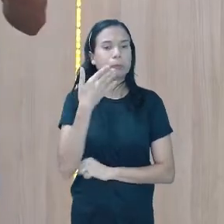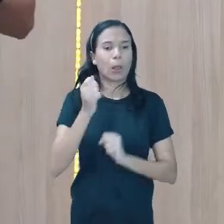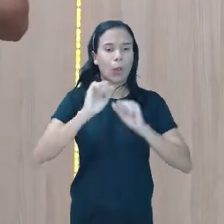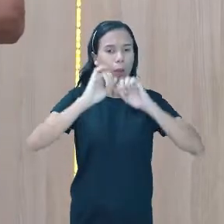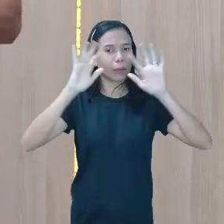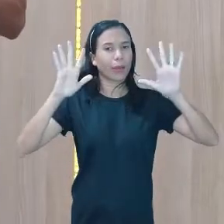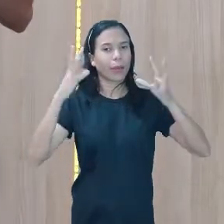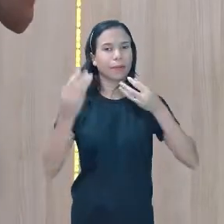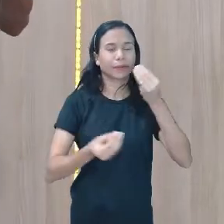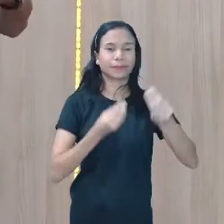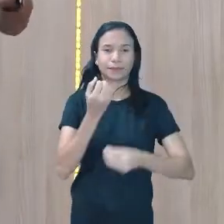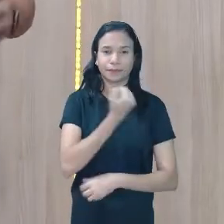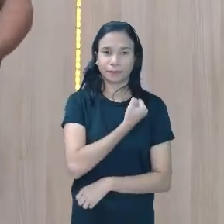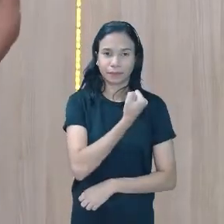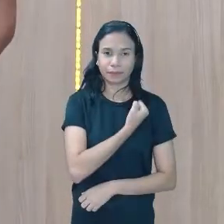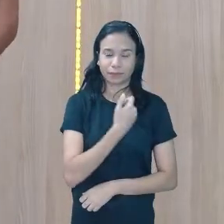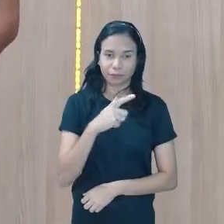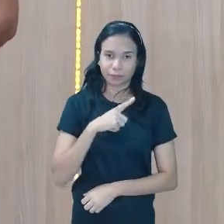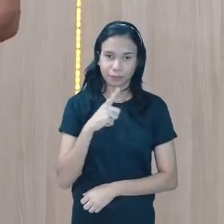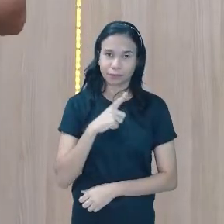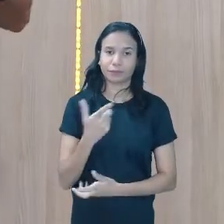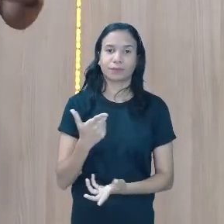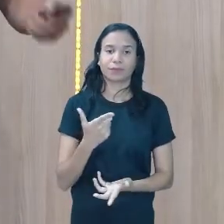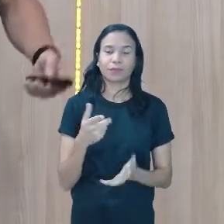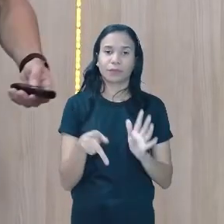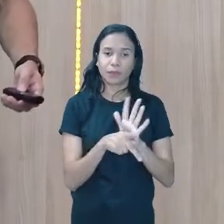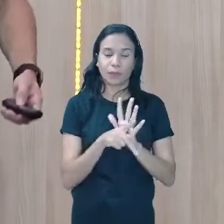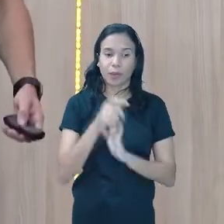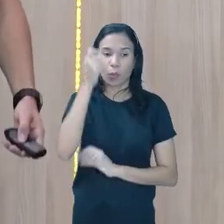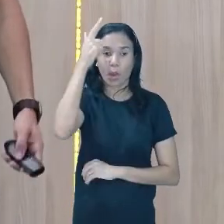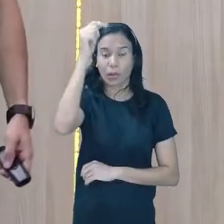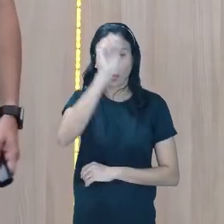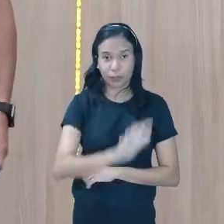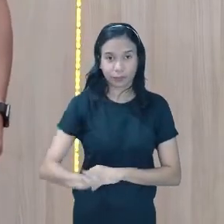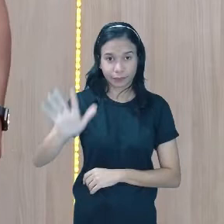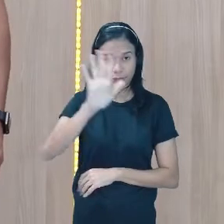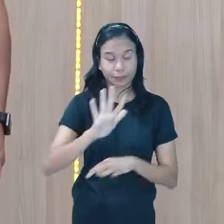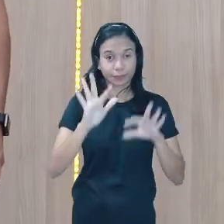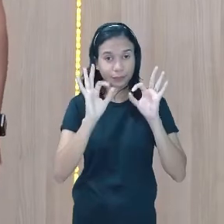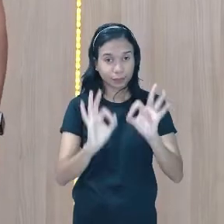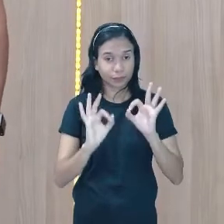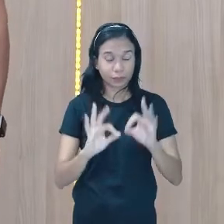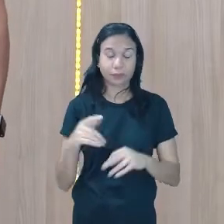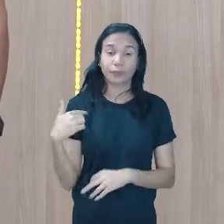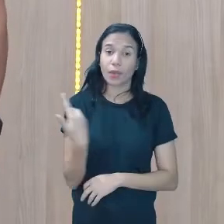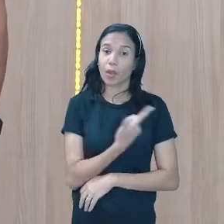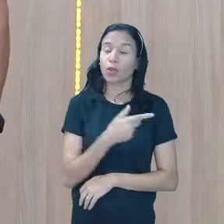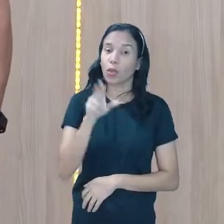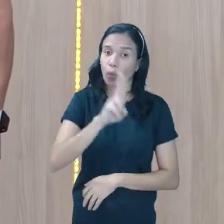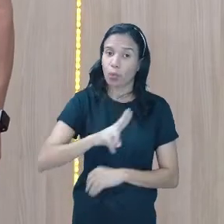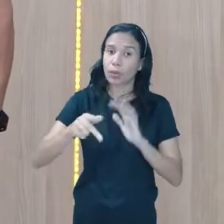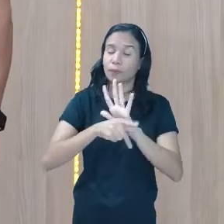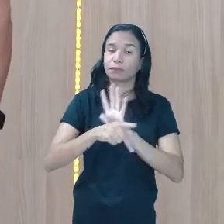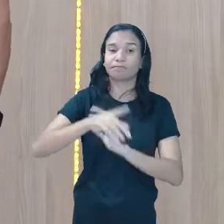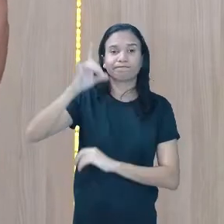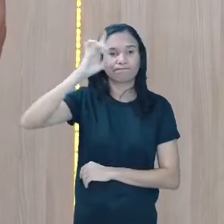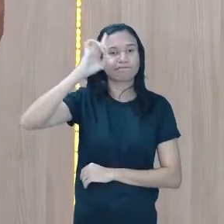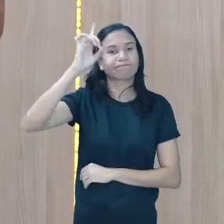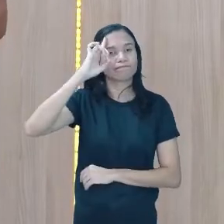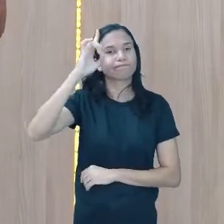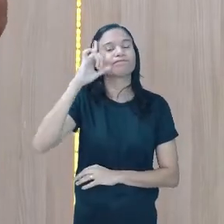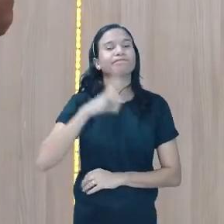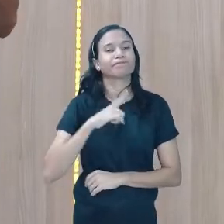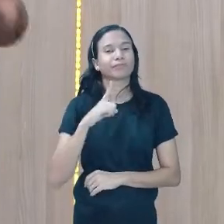melhor dessa questão numérica em relação ao todo, certo? E a gente utiliza isso muito no nosso dia a dia,